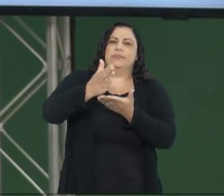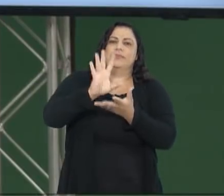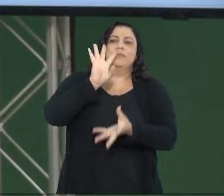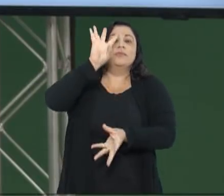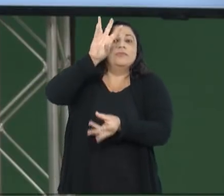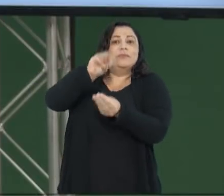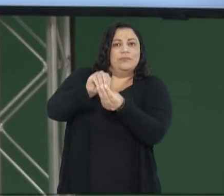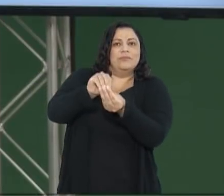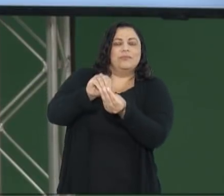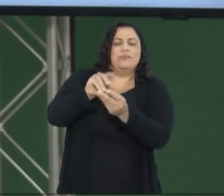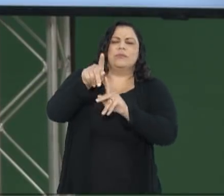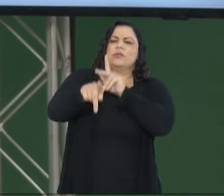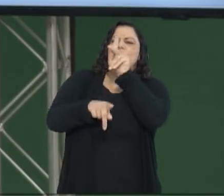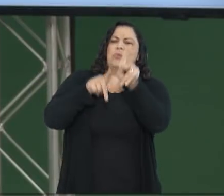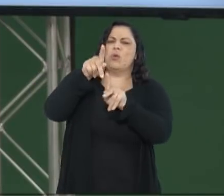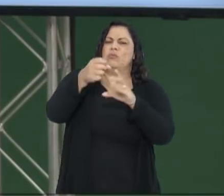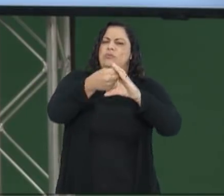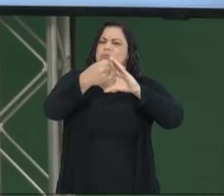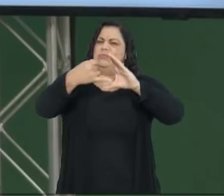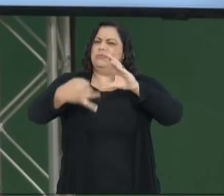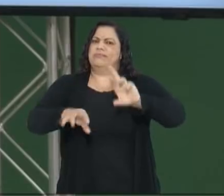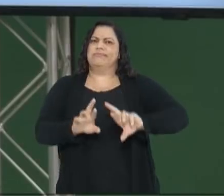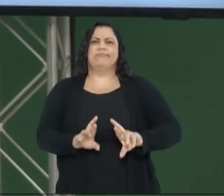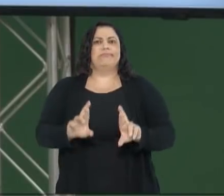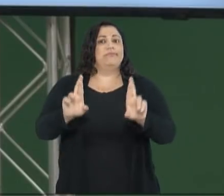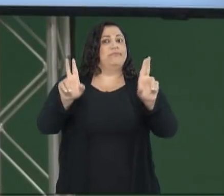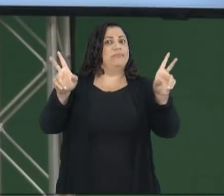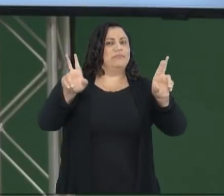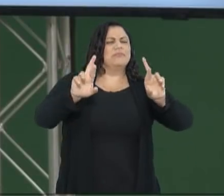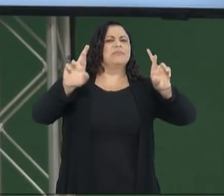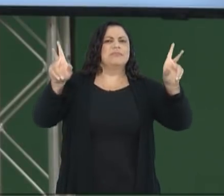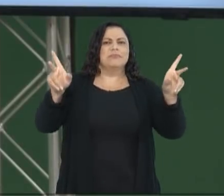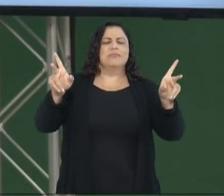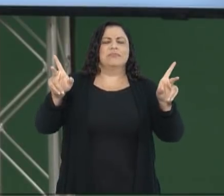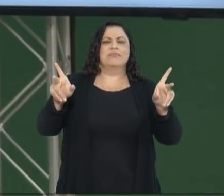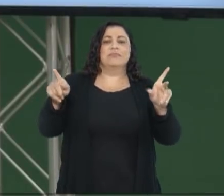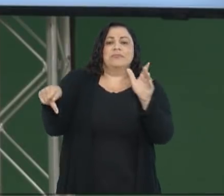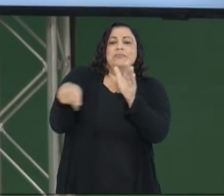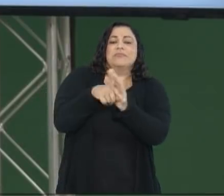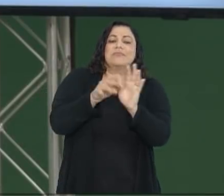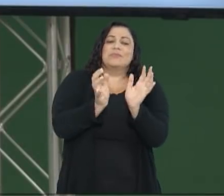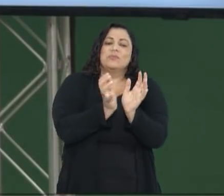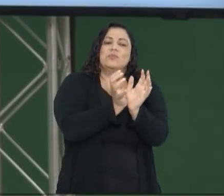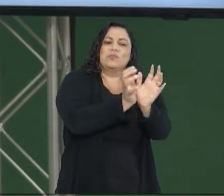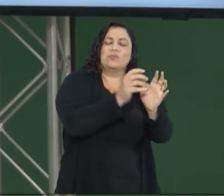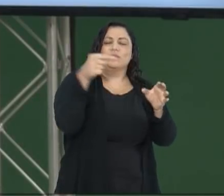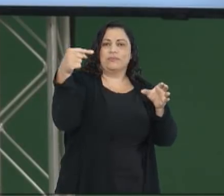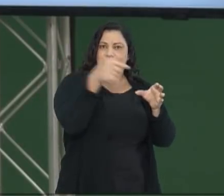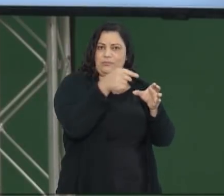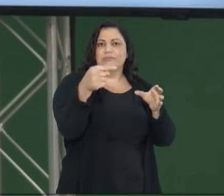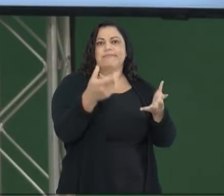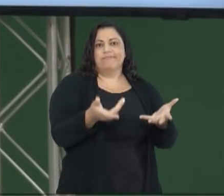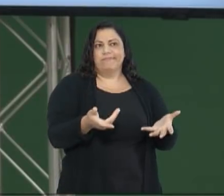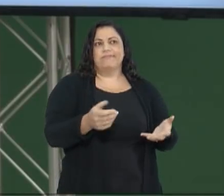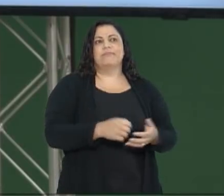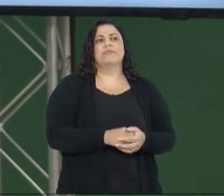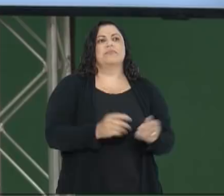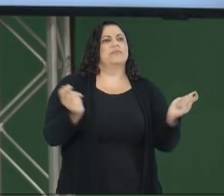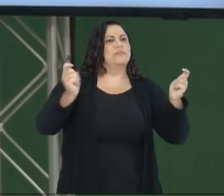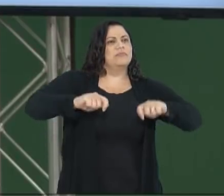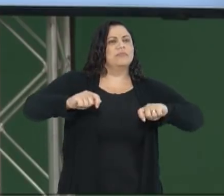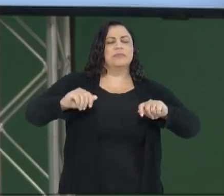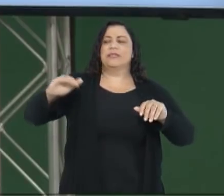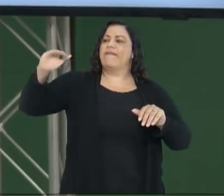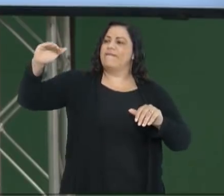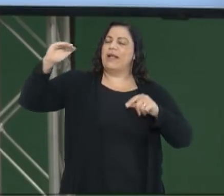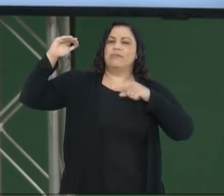são povos com outras características que refletem essa miscigenação ali, né? E daí fala ali da